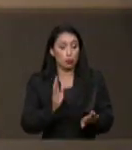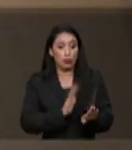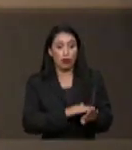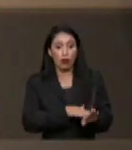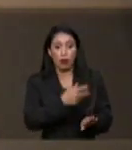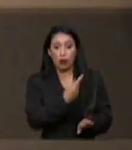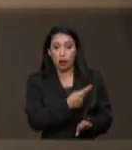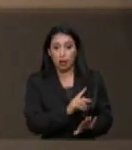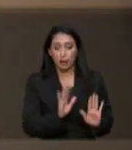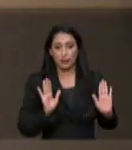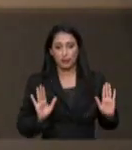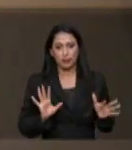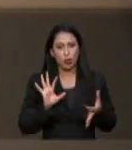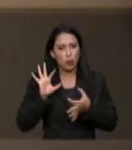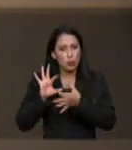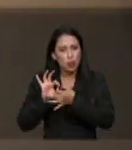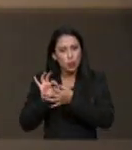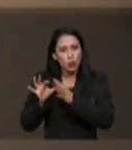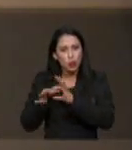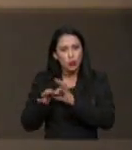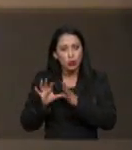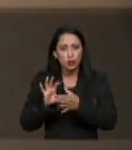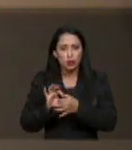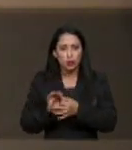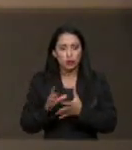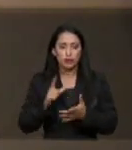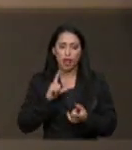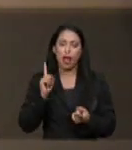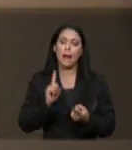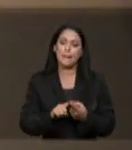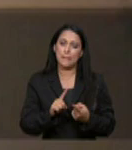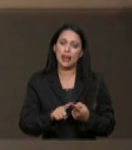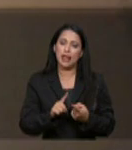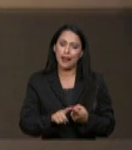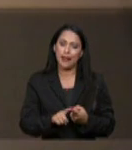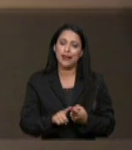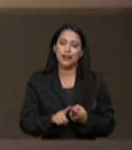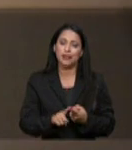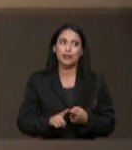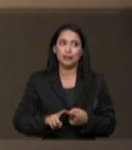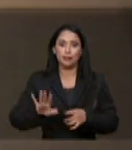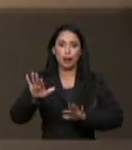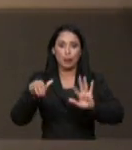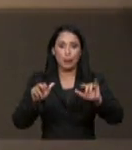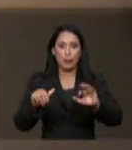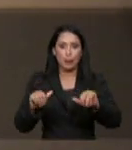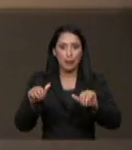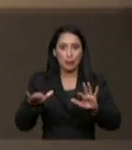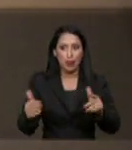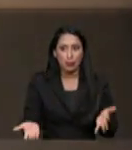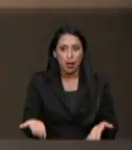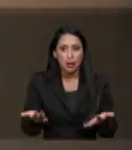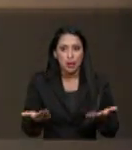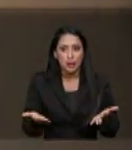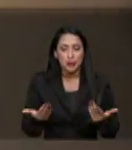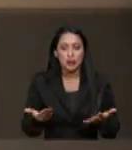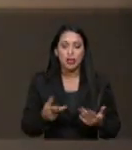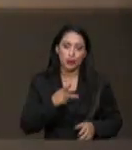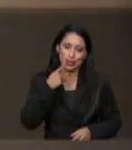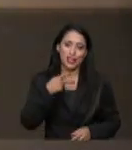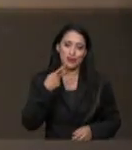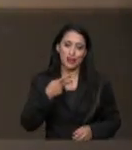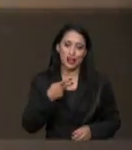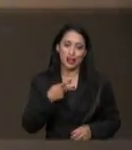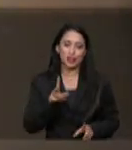e me tanto pelo contexto fica nítido caráter de ameaça de incentivo em muitas das suas manifestações